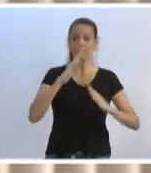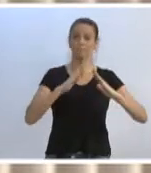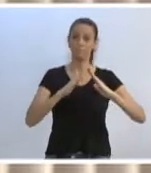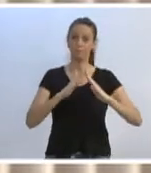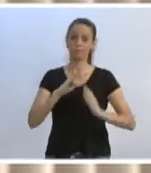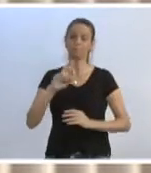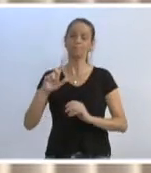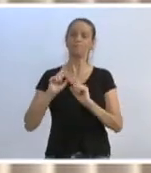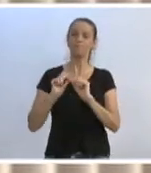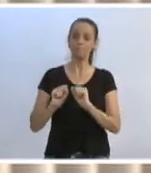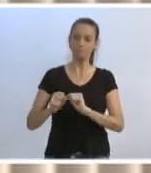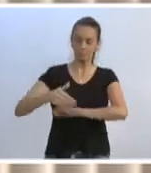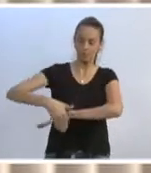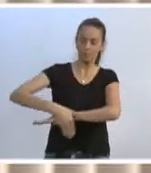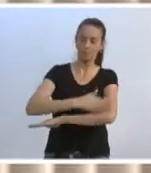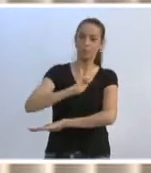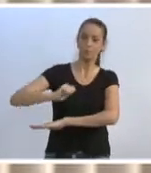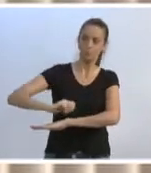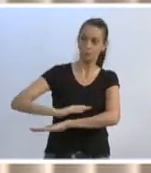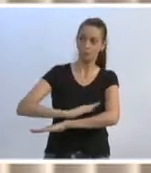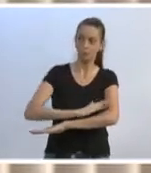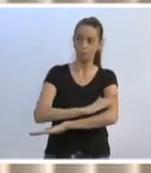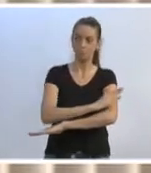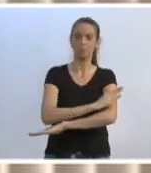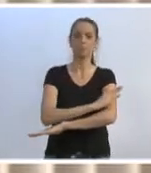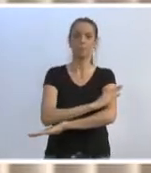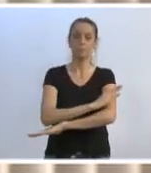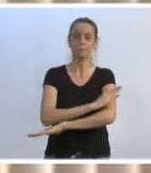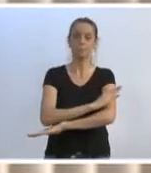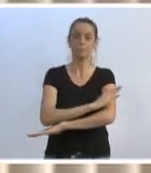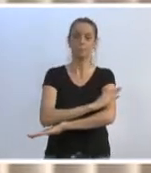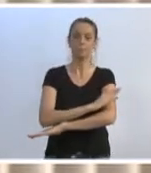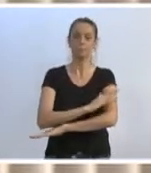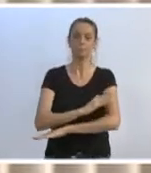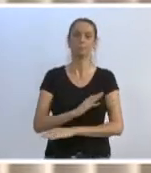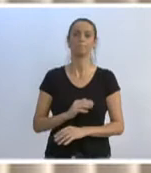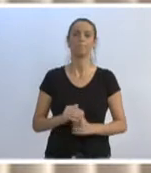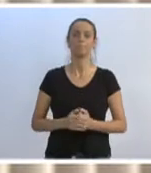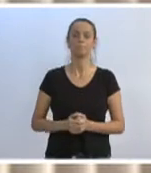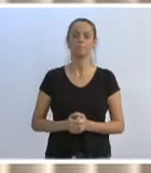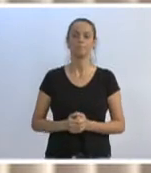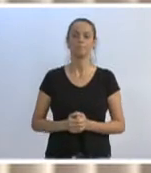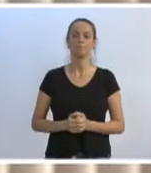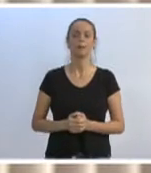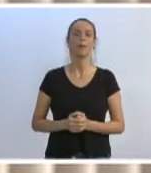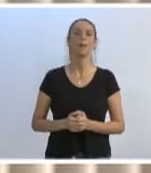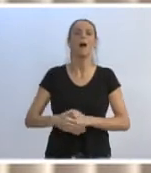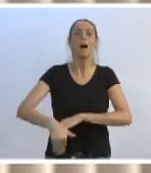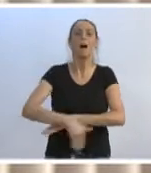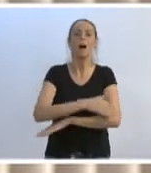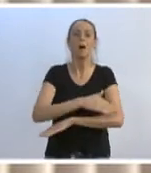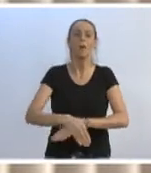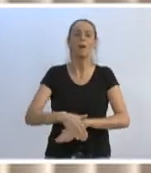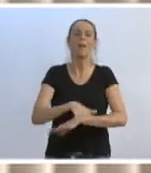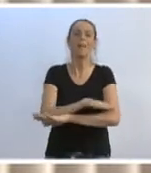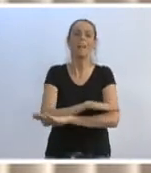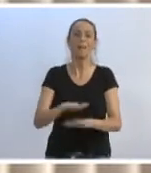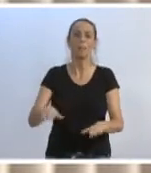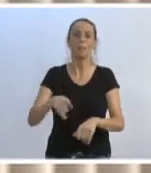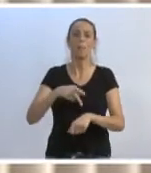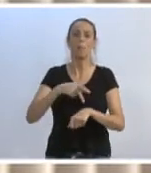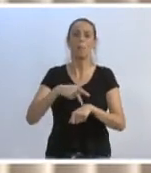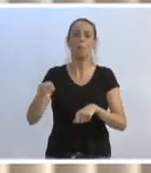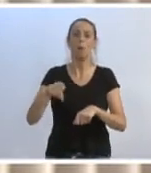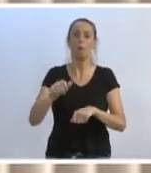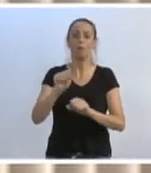pavimento ea sua rua havia frente à sua casa saindo dessa maneira do pó mas de uma forma padronizada